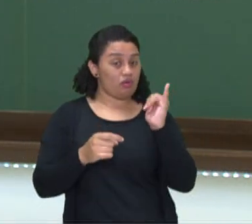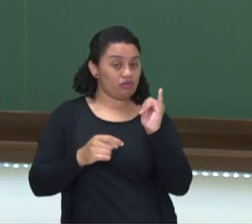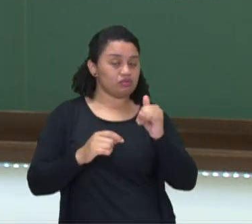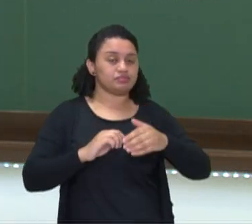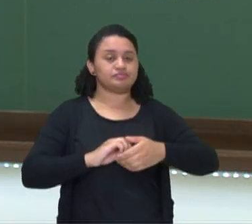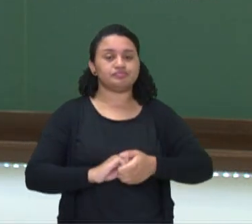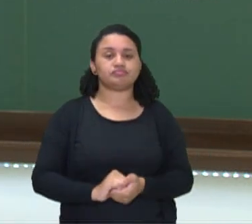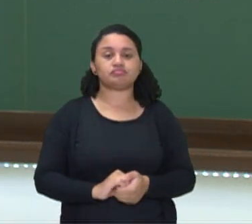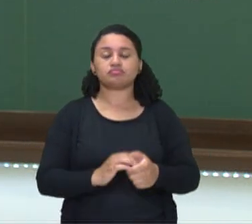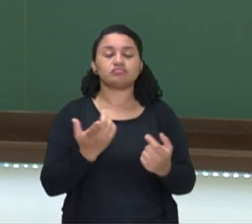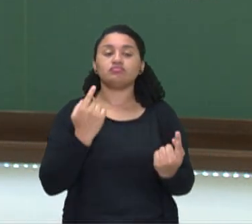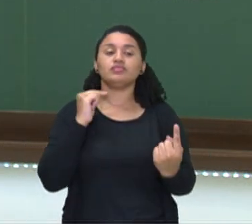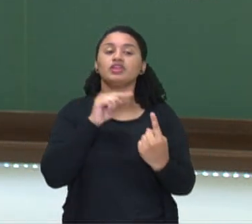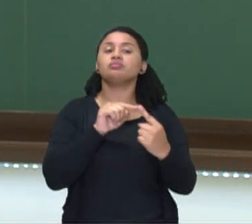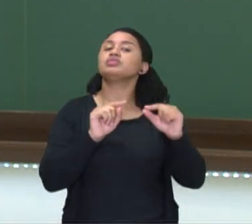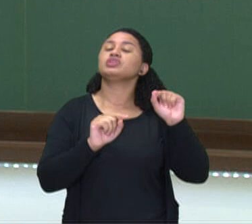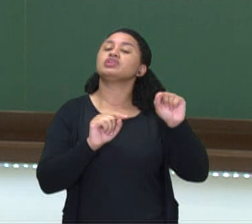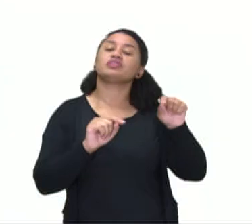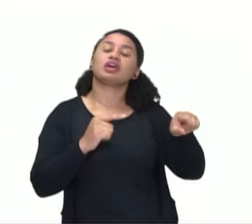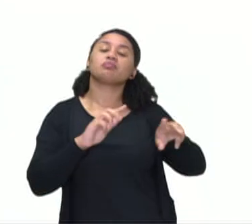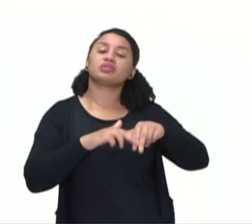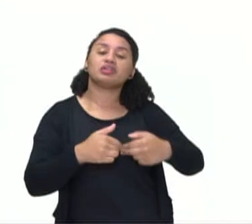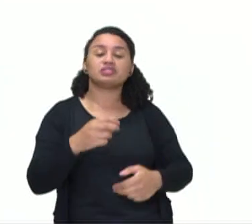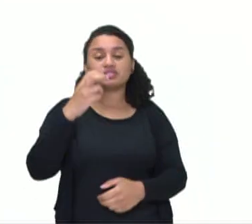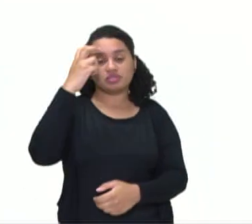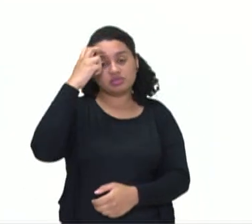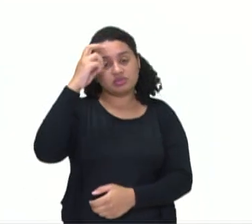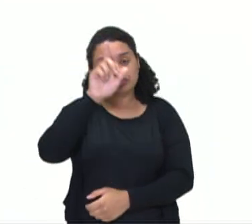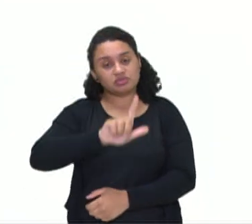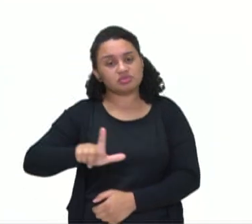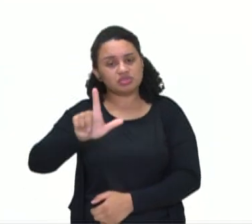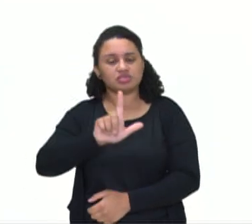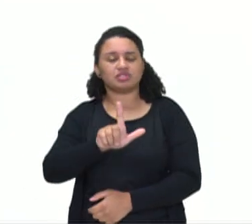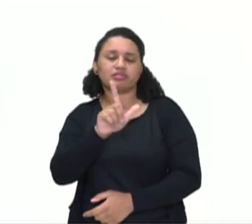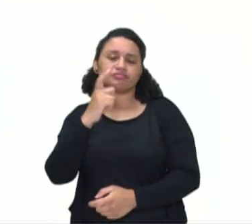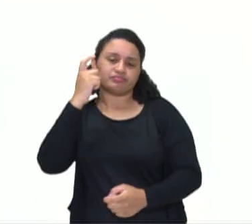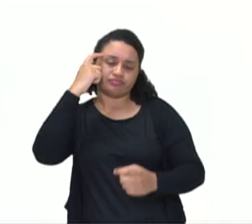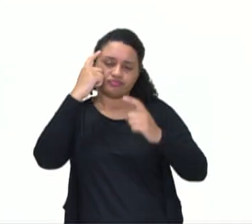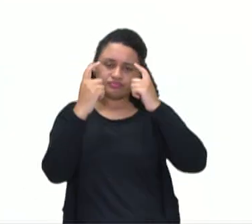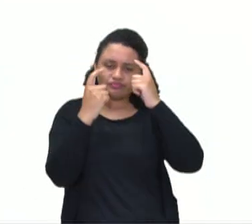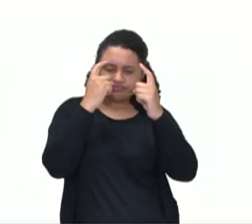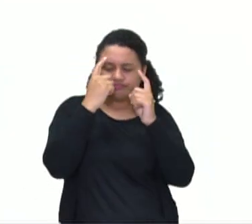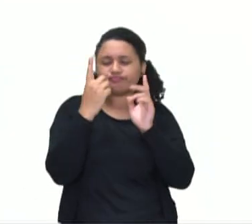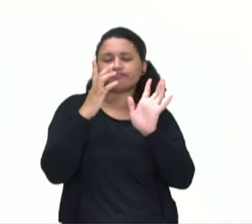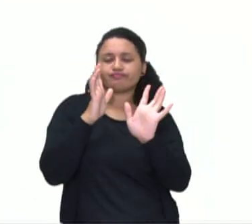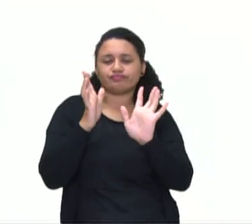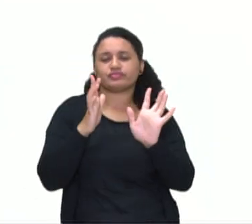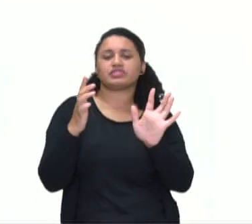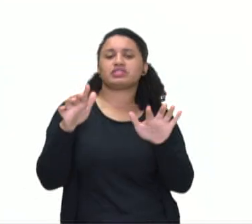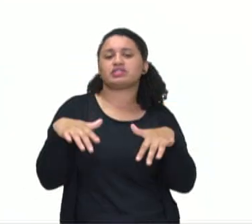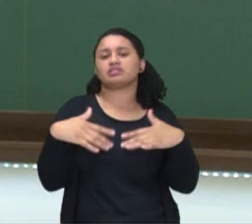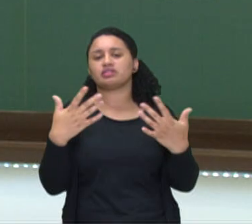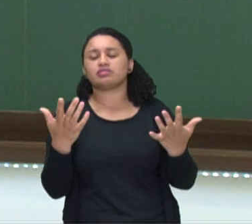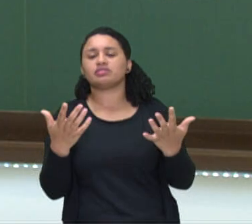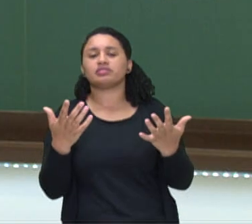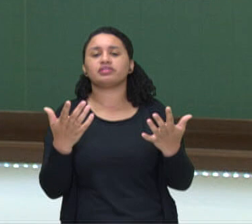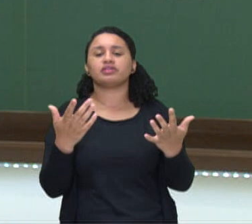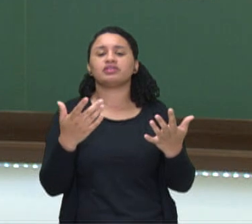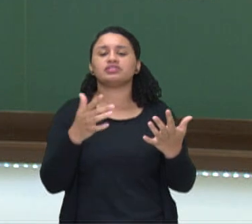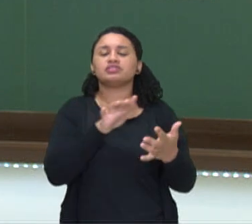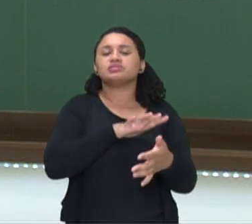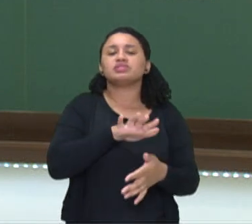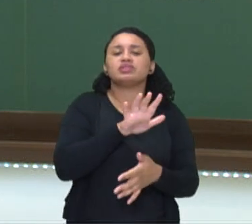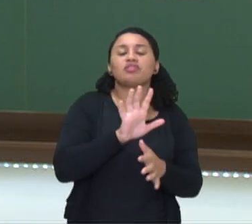esse objetivo dele se dá por meio da cultura literária ficcional, né? Então, animais,